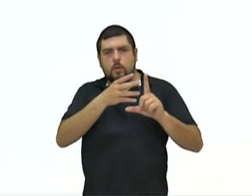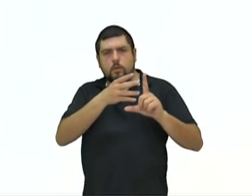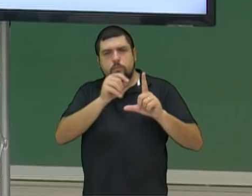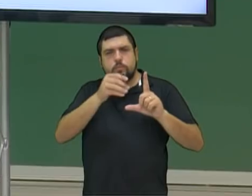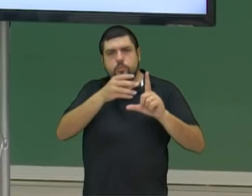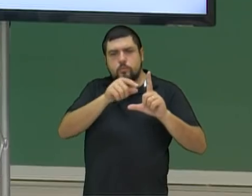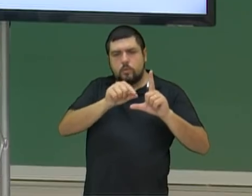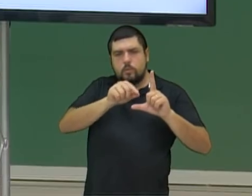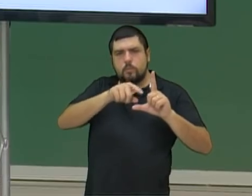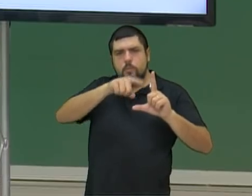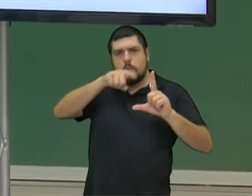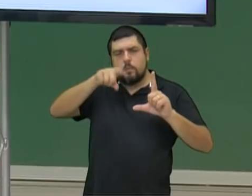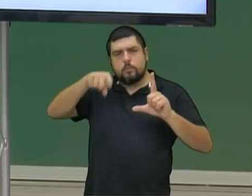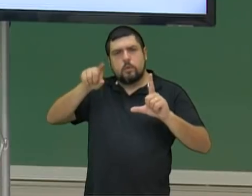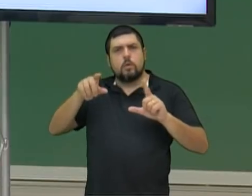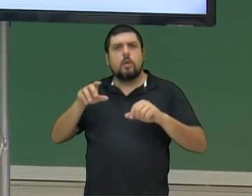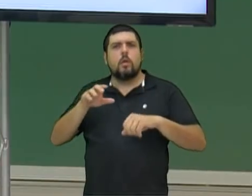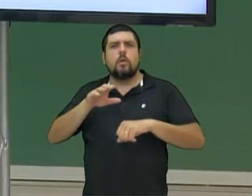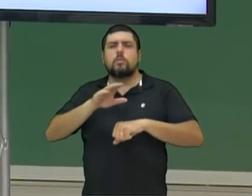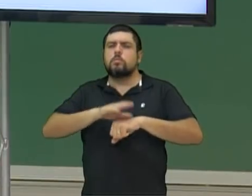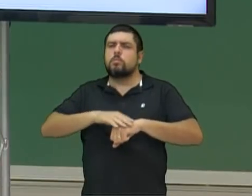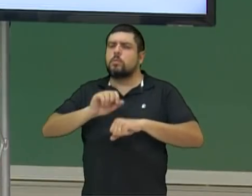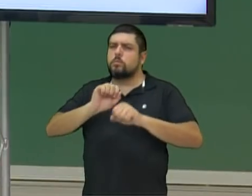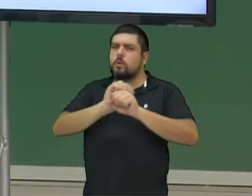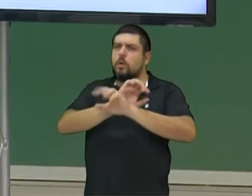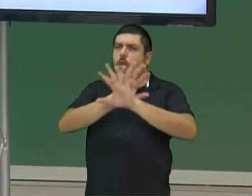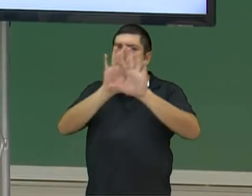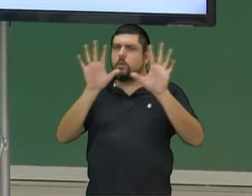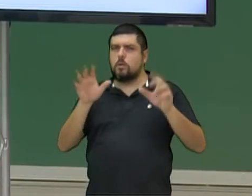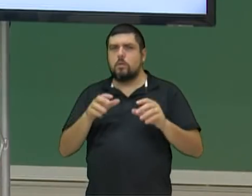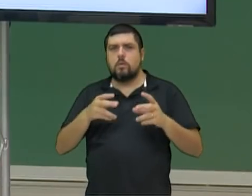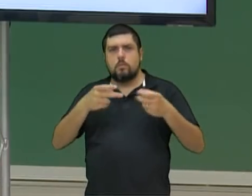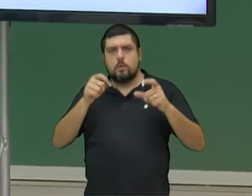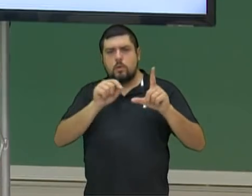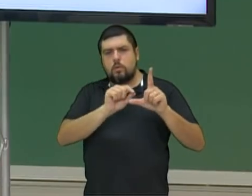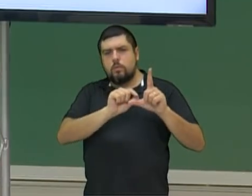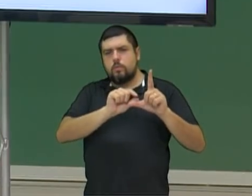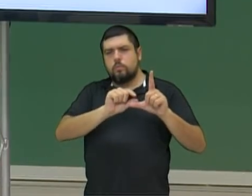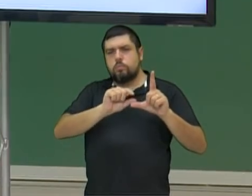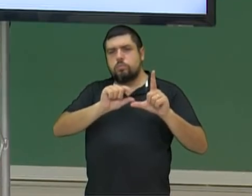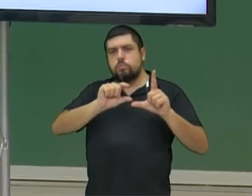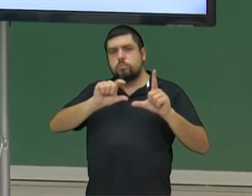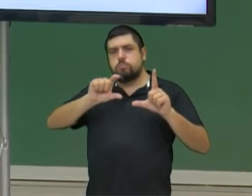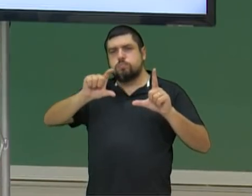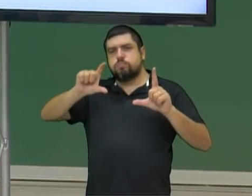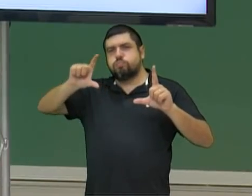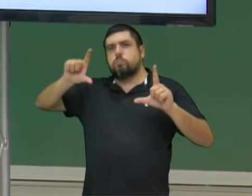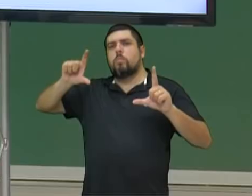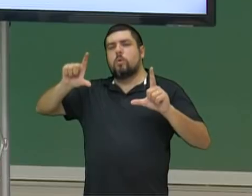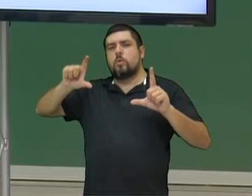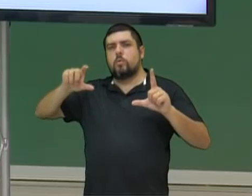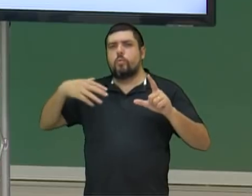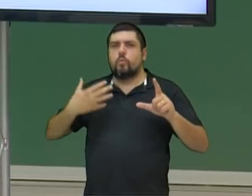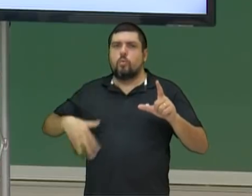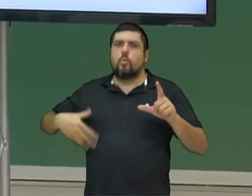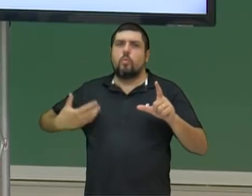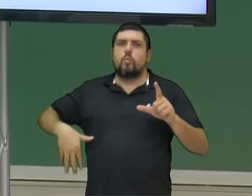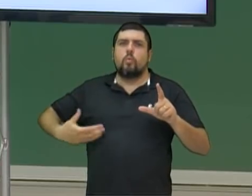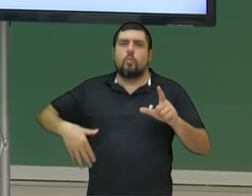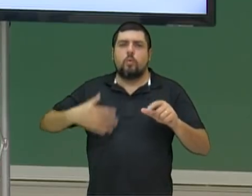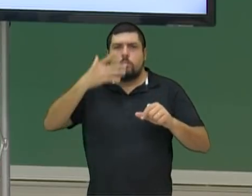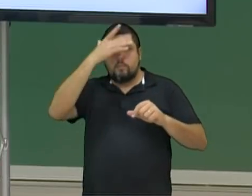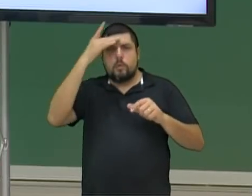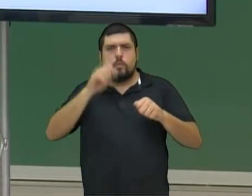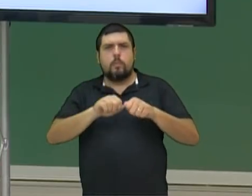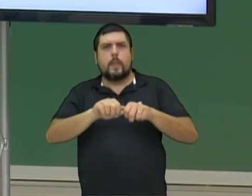muito grande, não fica? Percebam como foi feito, como foi crescendo, crescendo, crescendo, crescendo, crescendo. Então, por isso que é